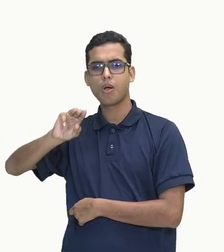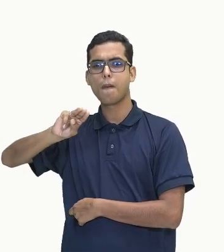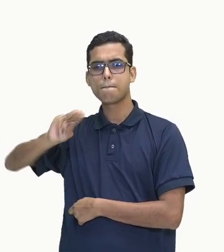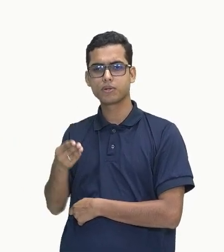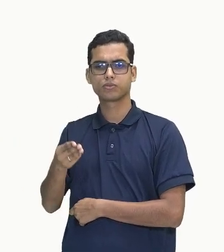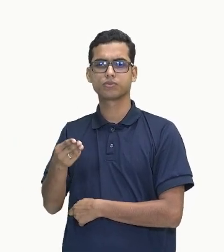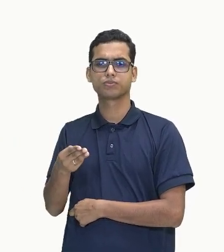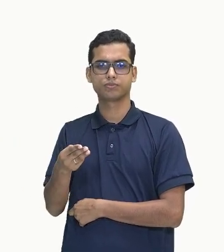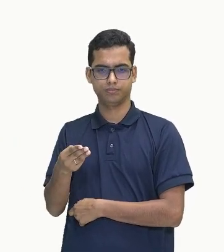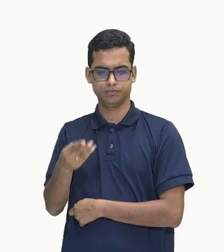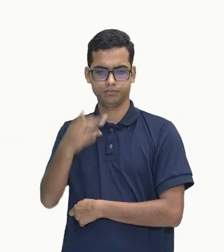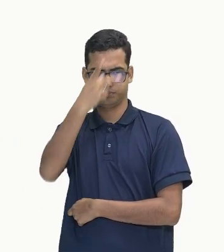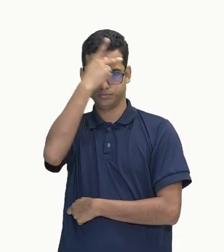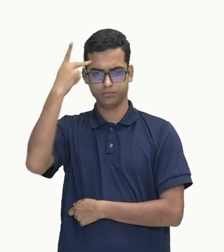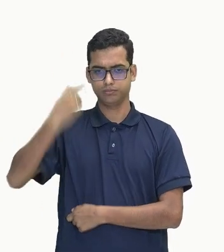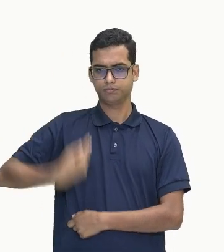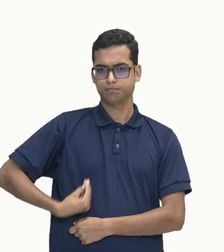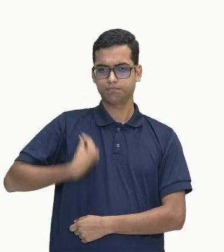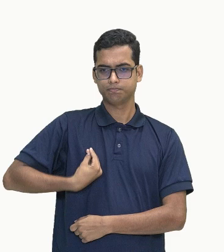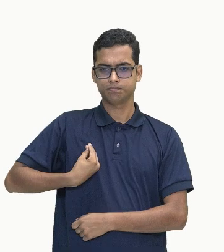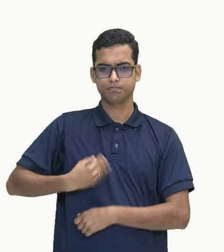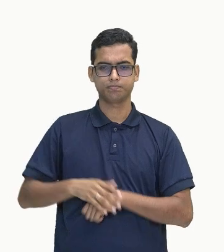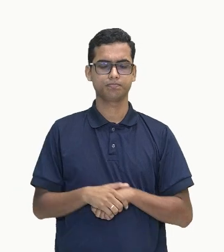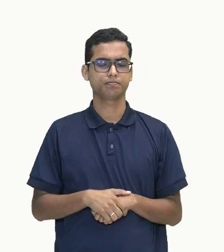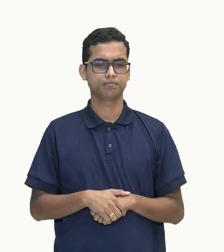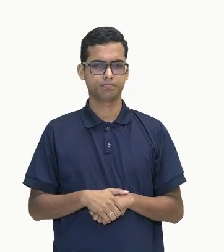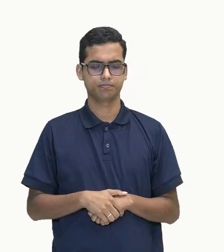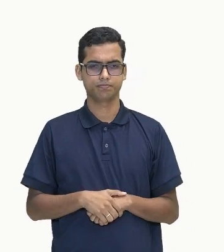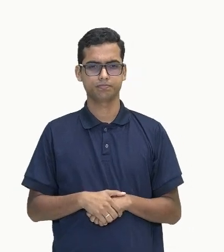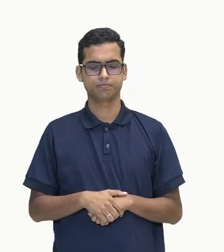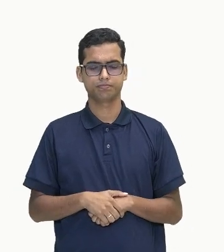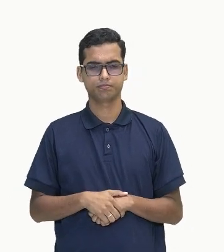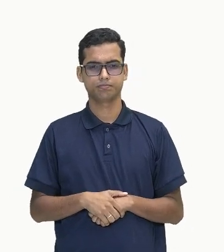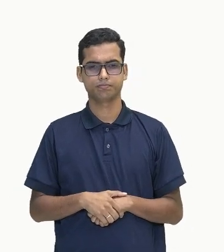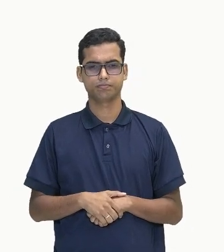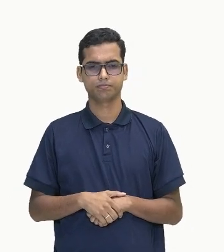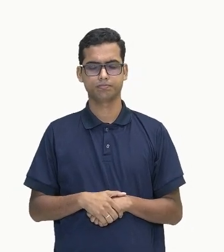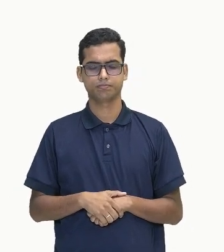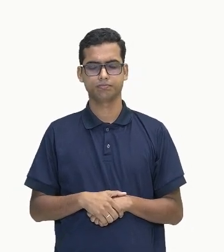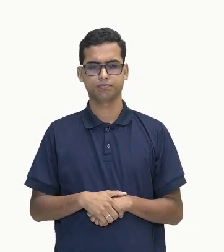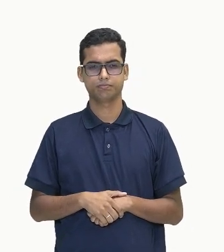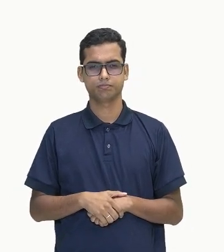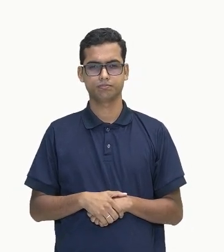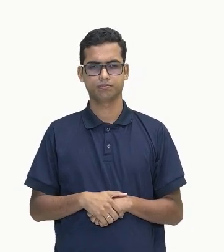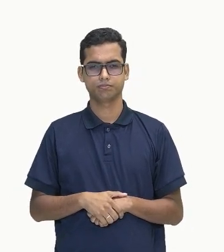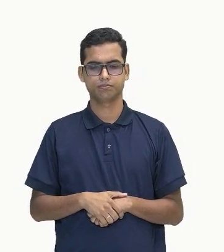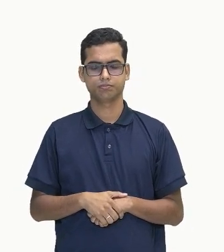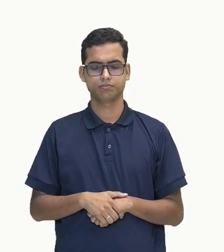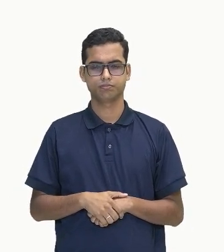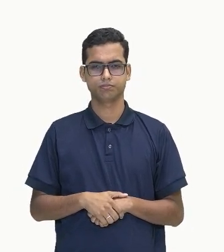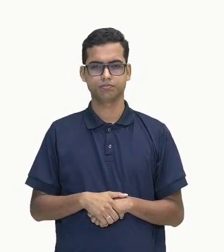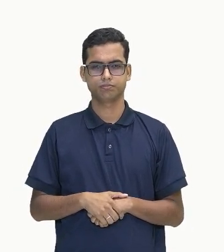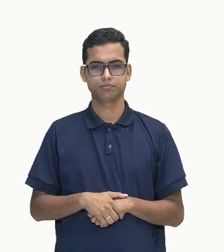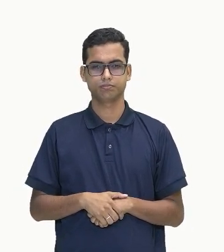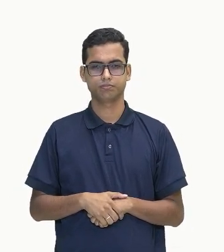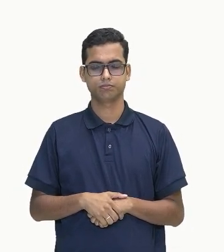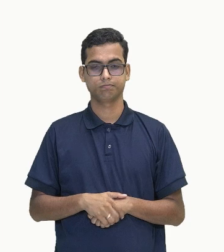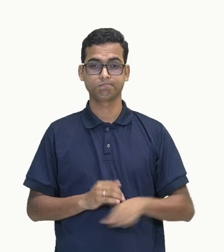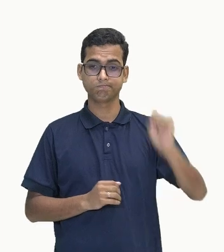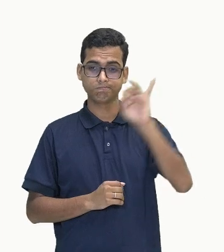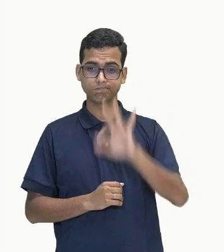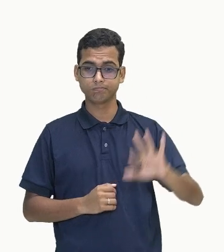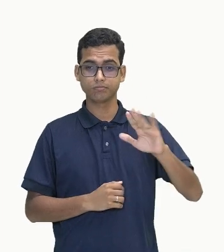1,5 milhão de habitantes, né, 1,5 milhão, aproximadamente. E aí uma imagem também para vocês observarem,